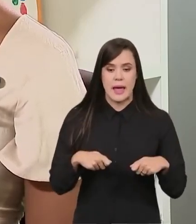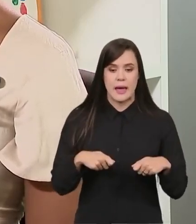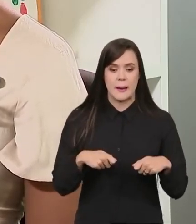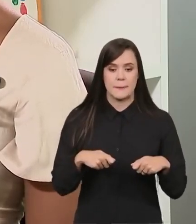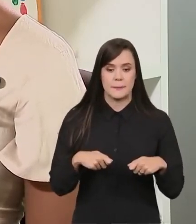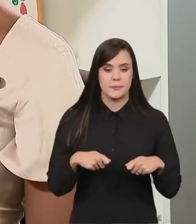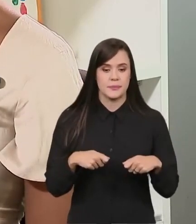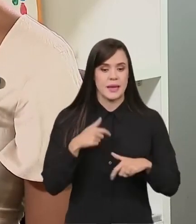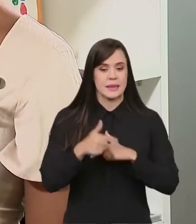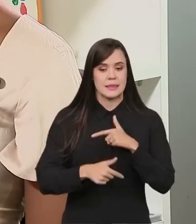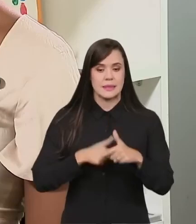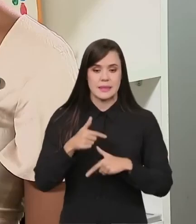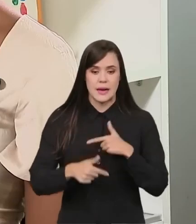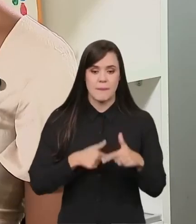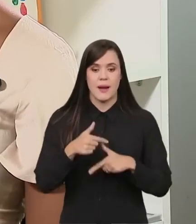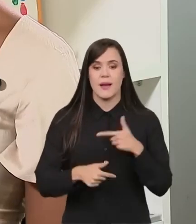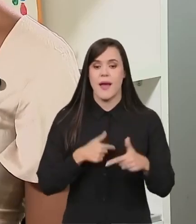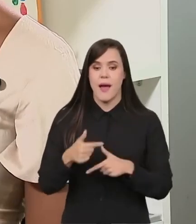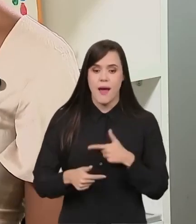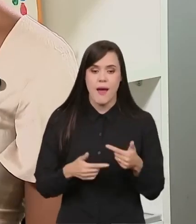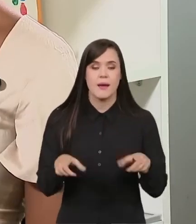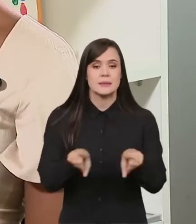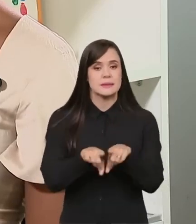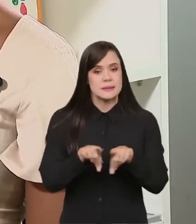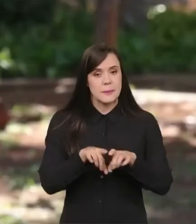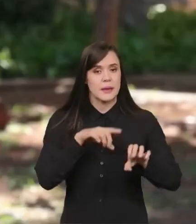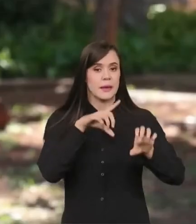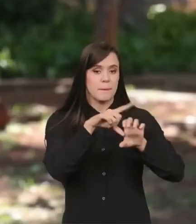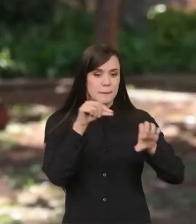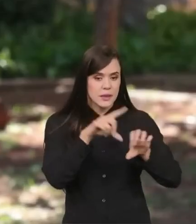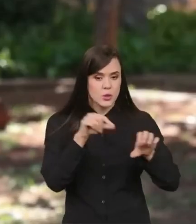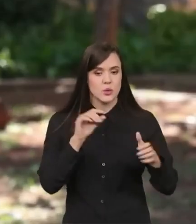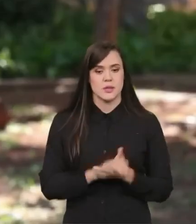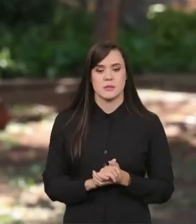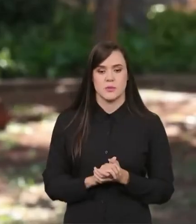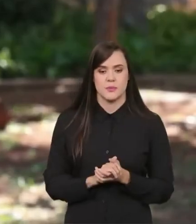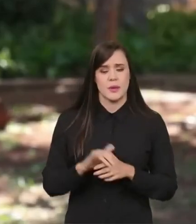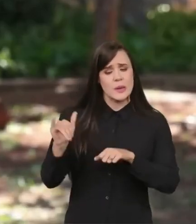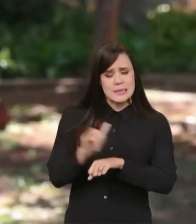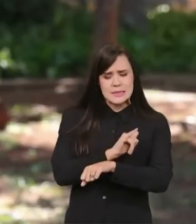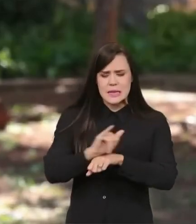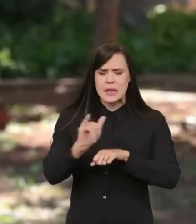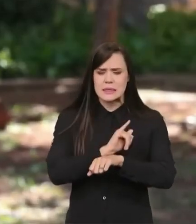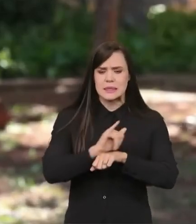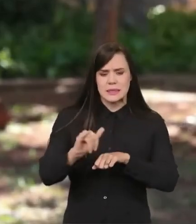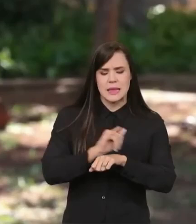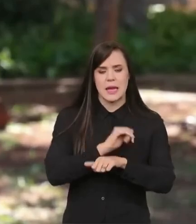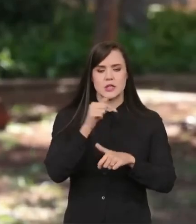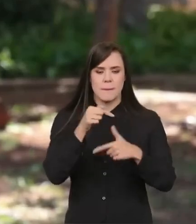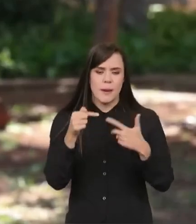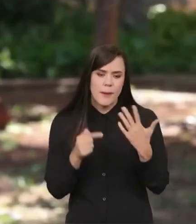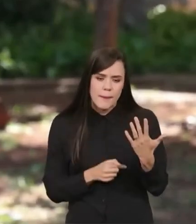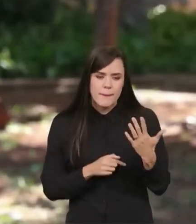de trabalhar, de ocupar espaços e até mesmo de empreender. São estratégias que as pessoas vão elaborando, né, visto que o mercado